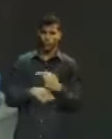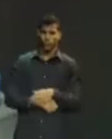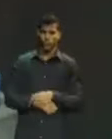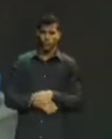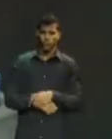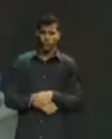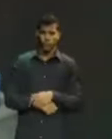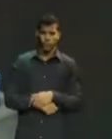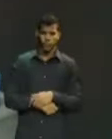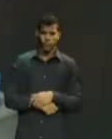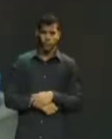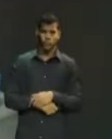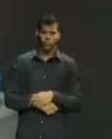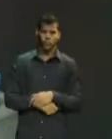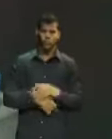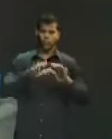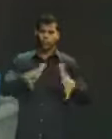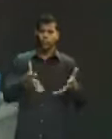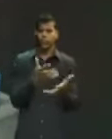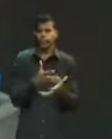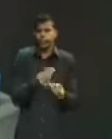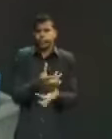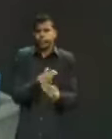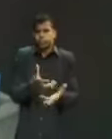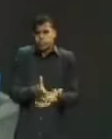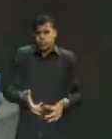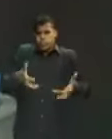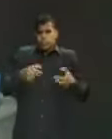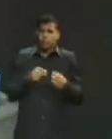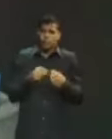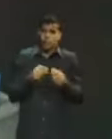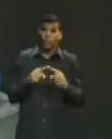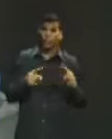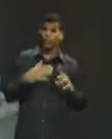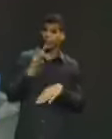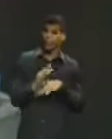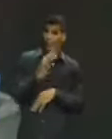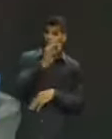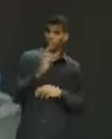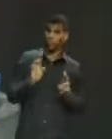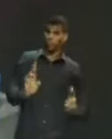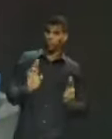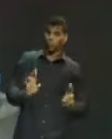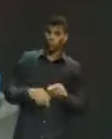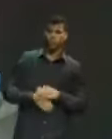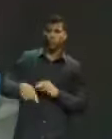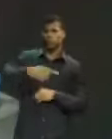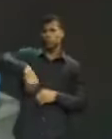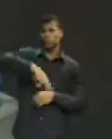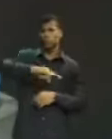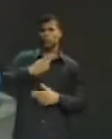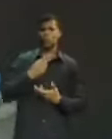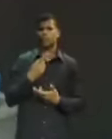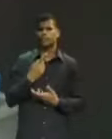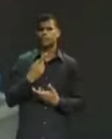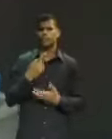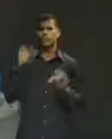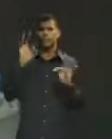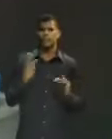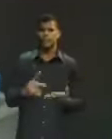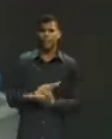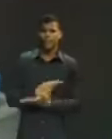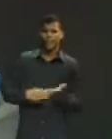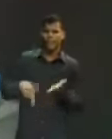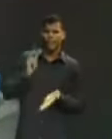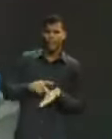Muito vale o já feito, mas muito vale o que virá, porque nós não podemos estar satisfeitos com a situação atual,